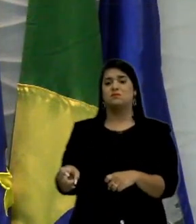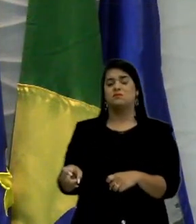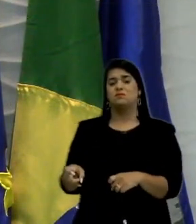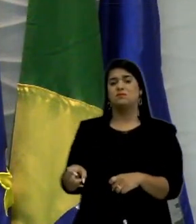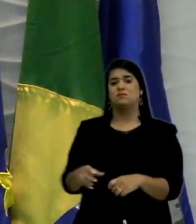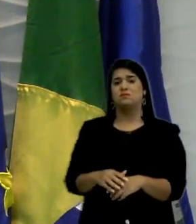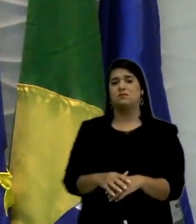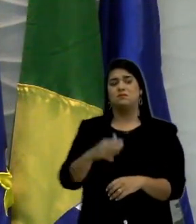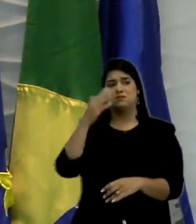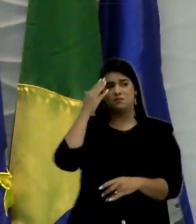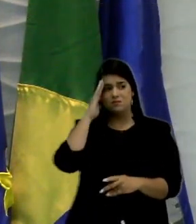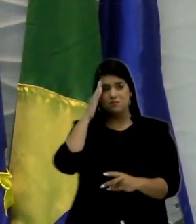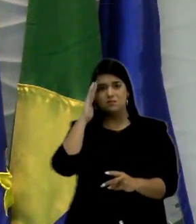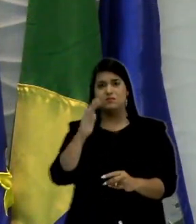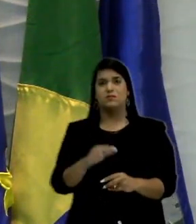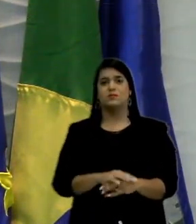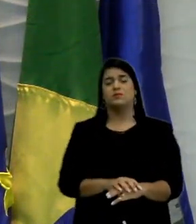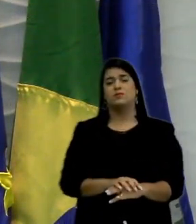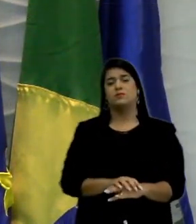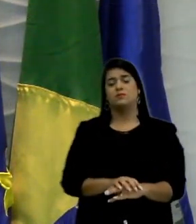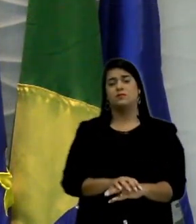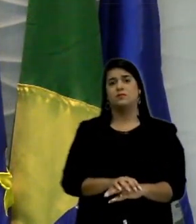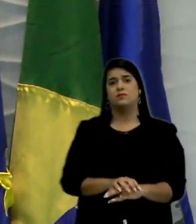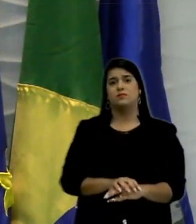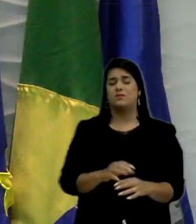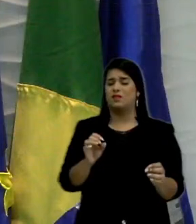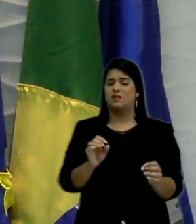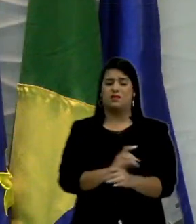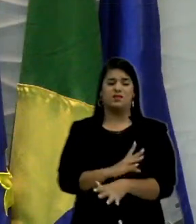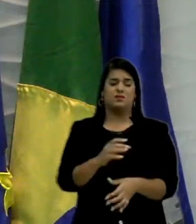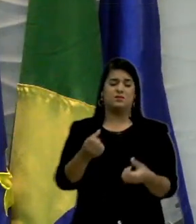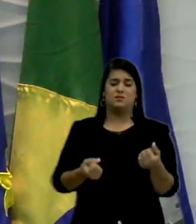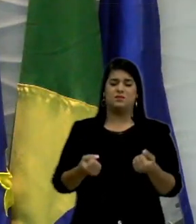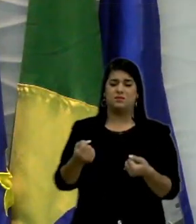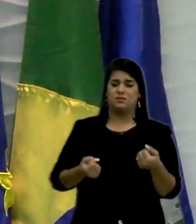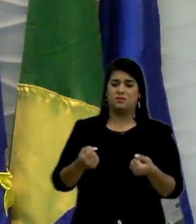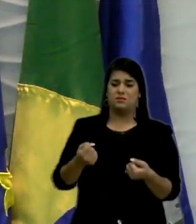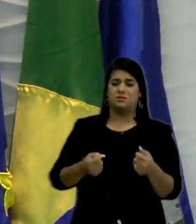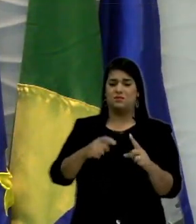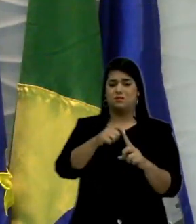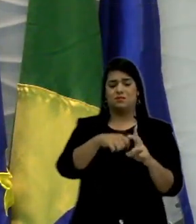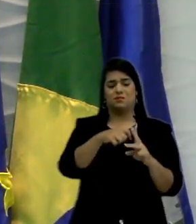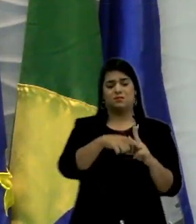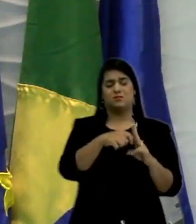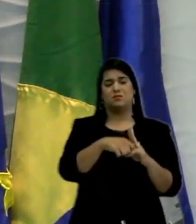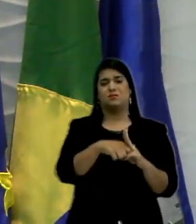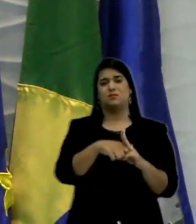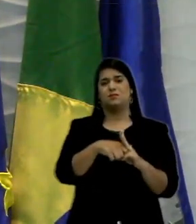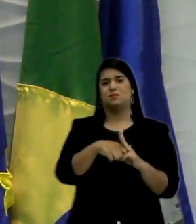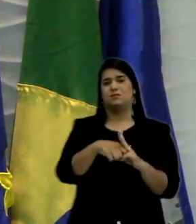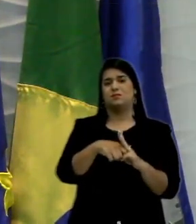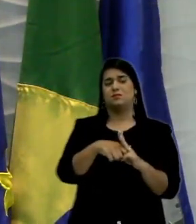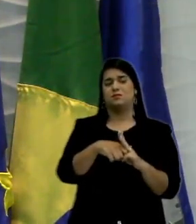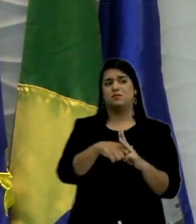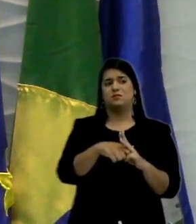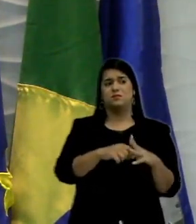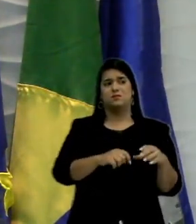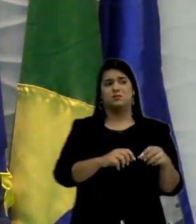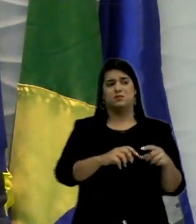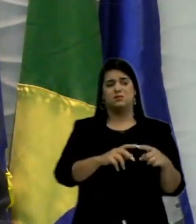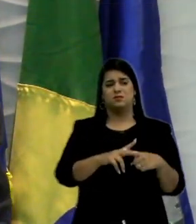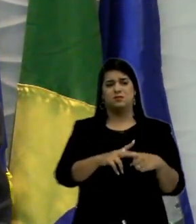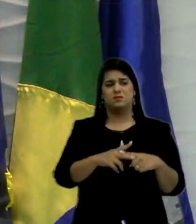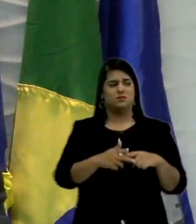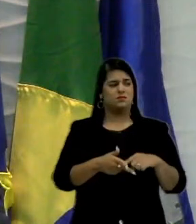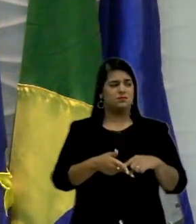hospital. Então, se acabou o carro, passou 3 meses na oficina de Cabeção, Jorge Cabeção lá no Trocão, agora